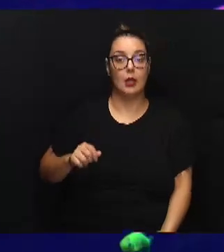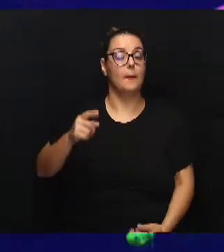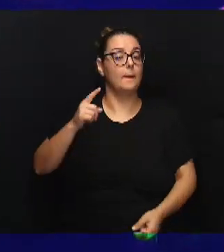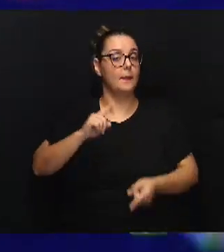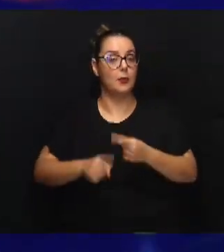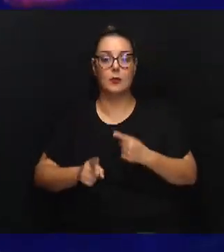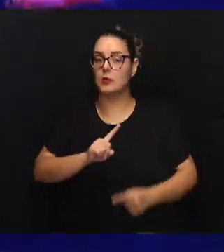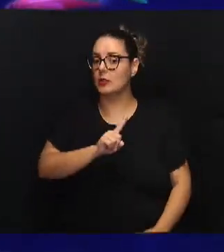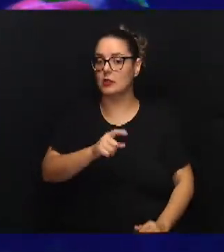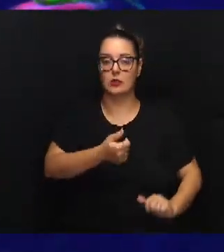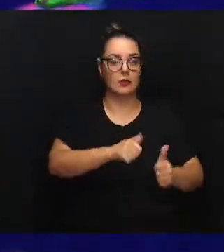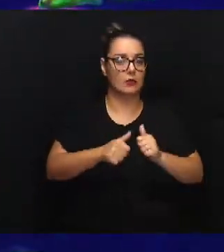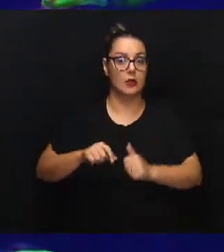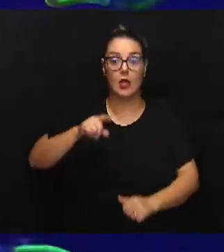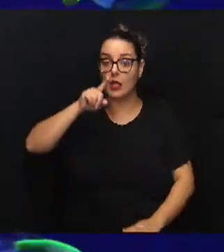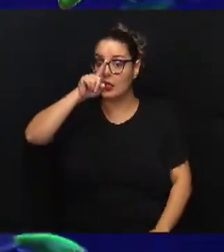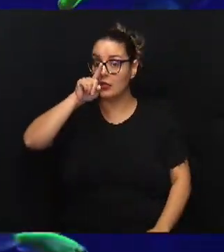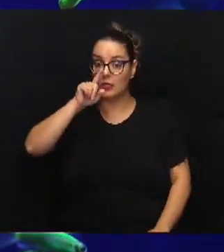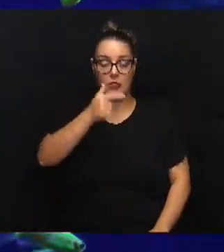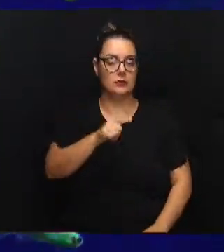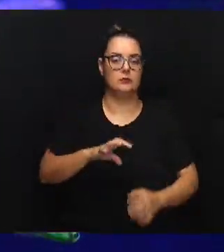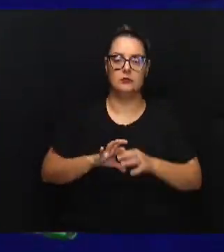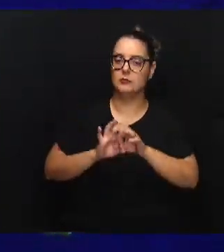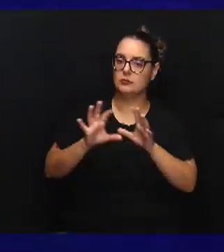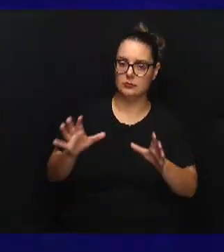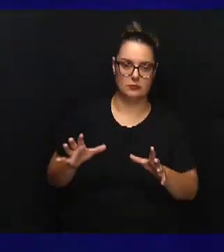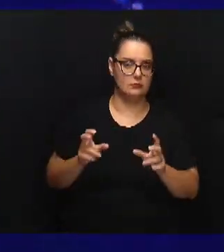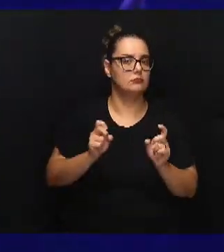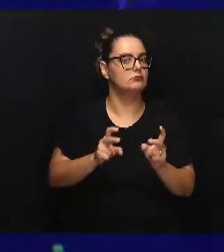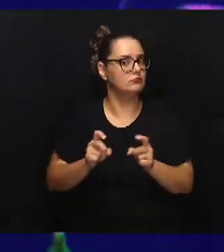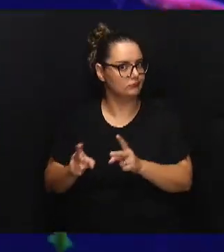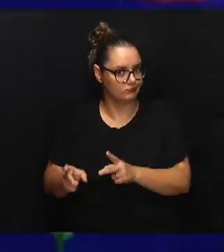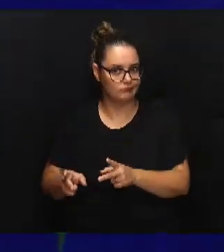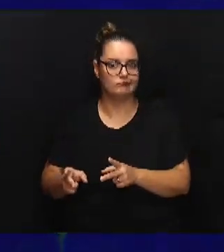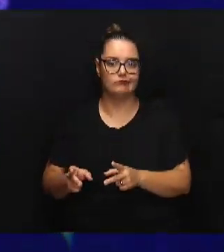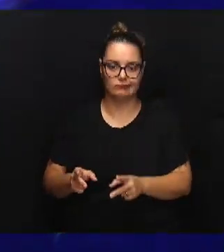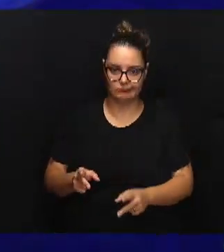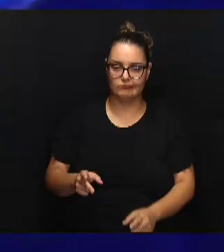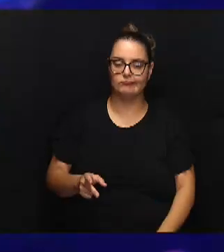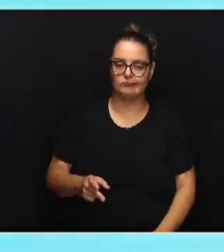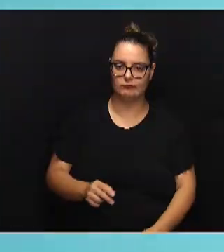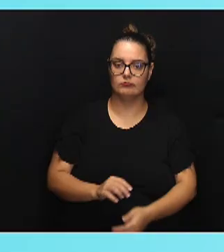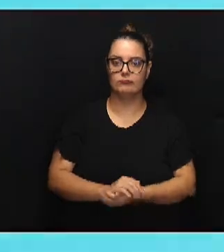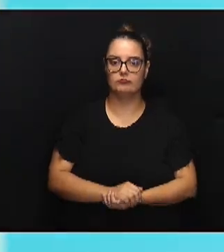por avaliação de risco nem têm autorização para serem comercializados.